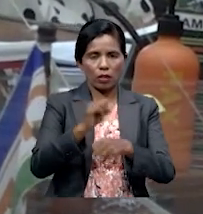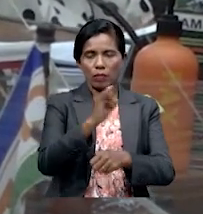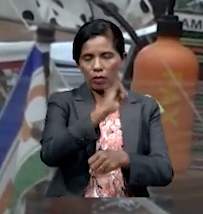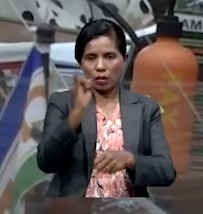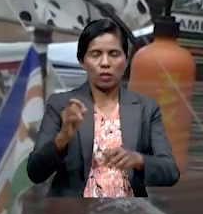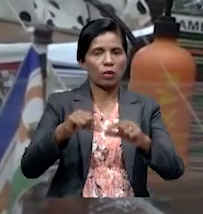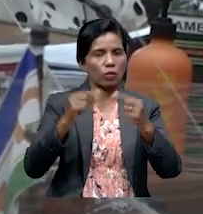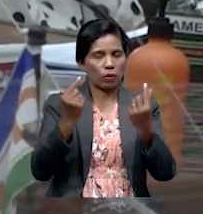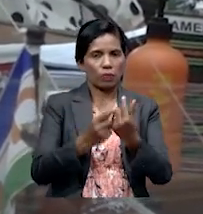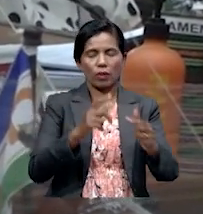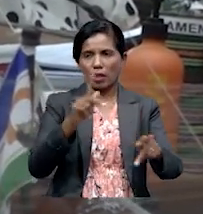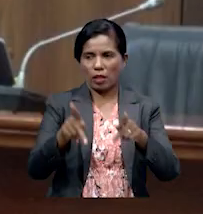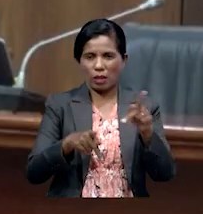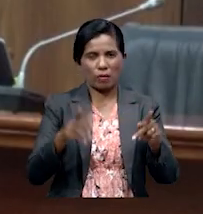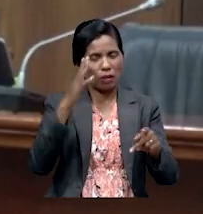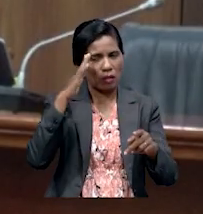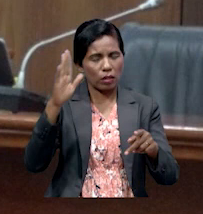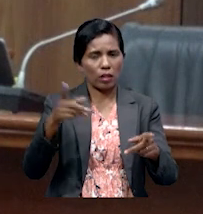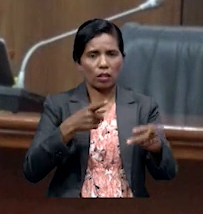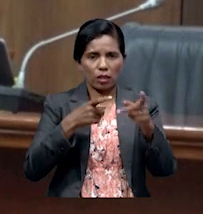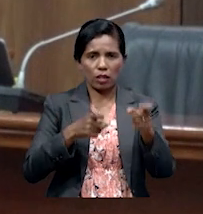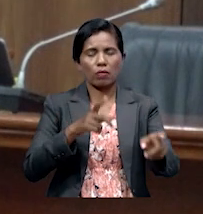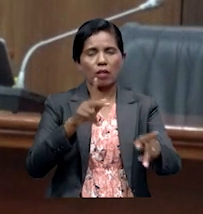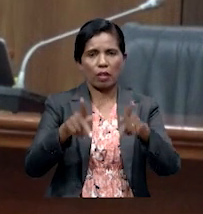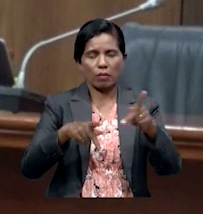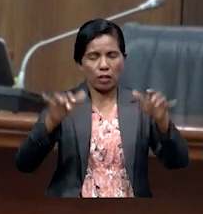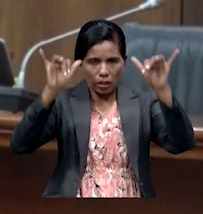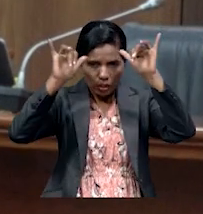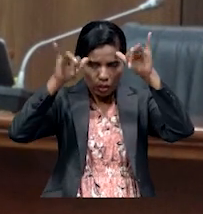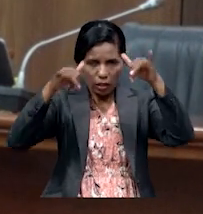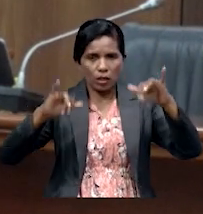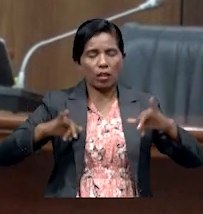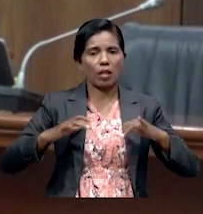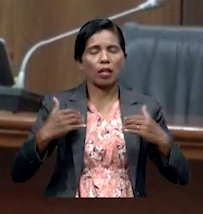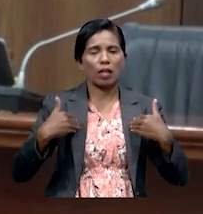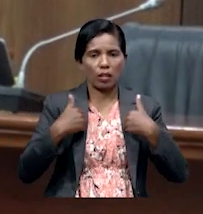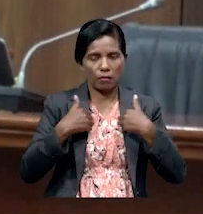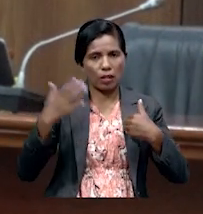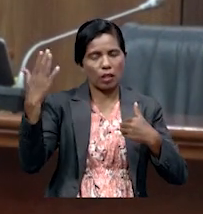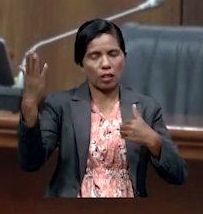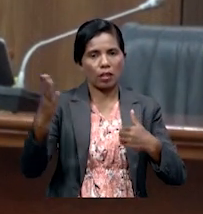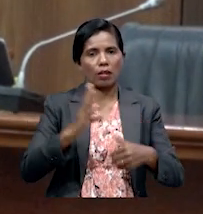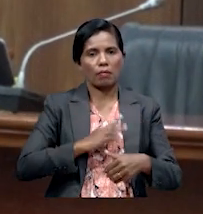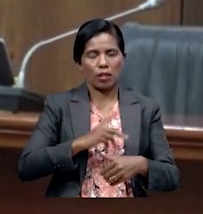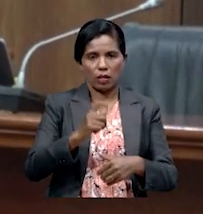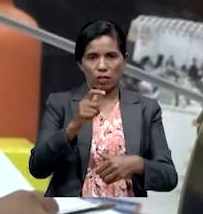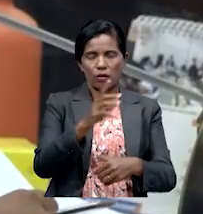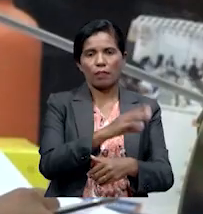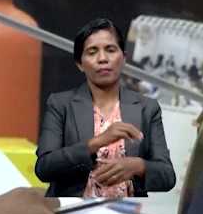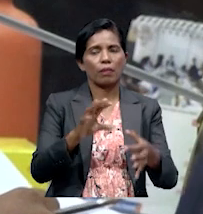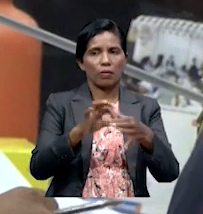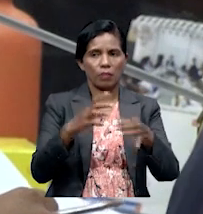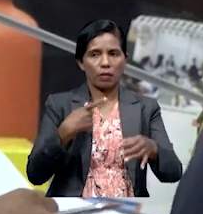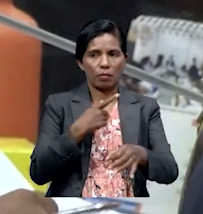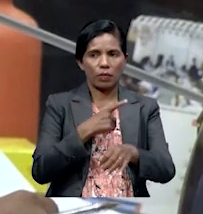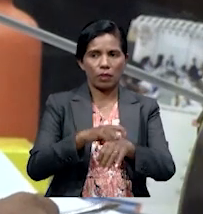grupo ka ema desconhecido nebetiru komunidade nia animal iha postu administrativo na Tarbora. Membro parlamento ne hateten